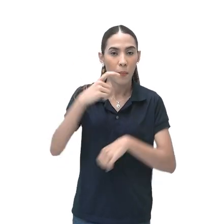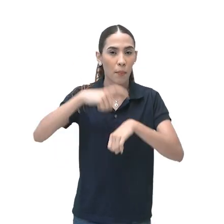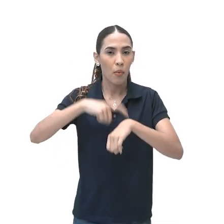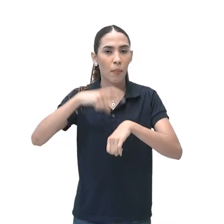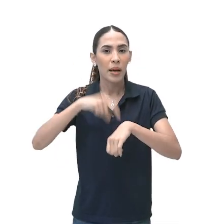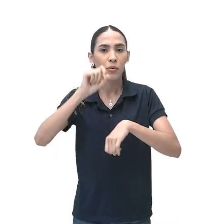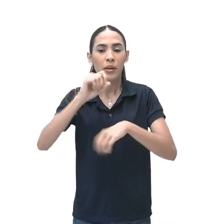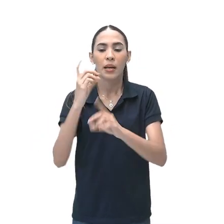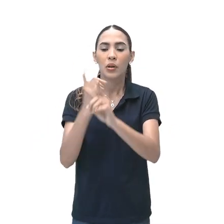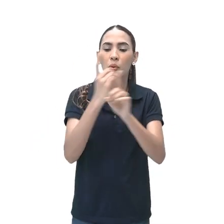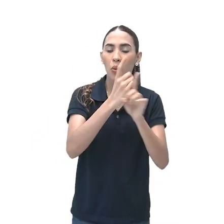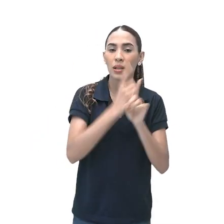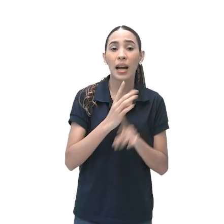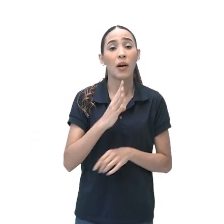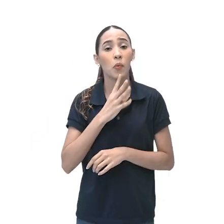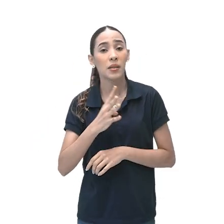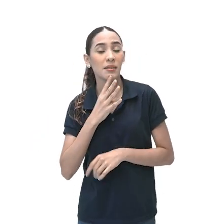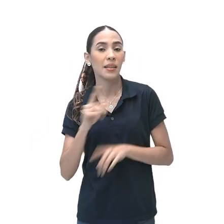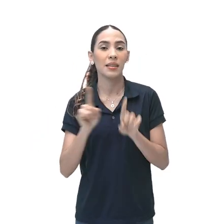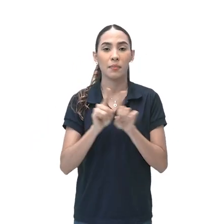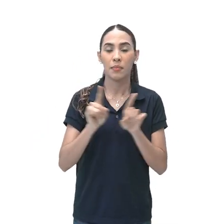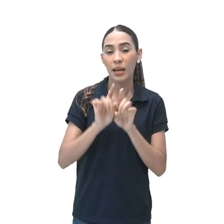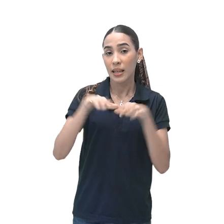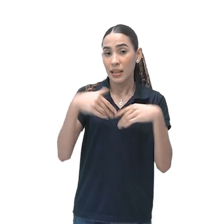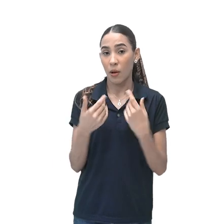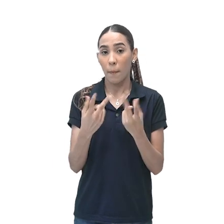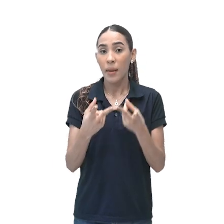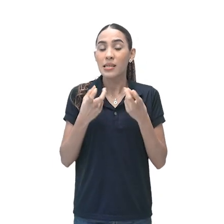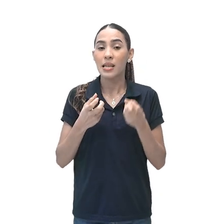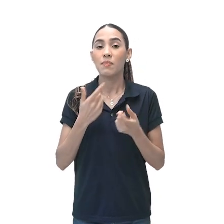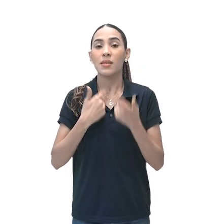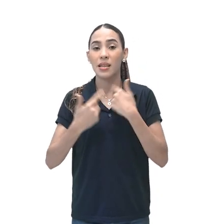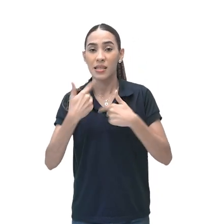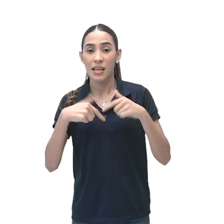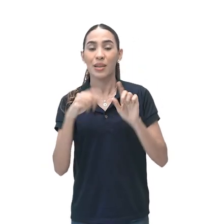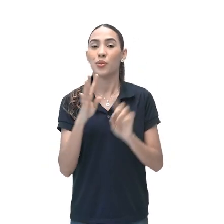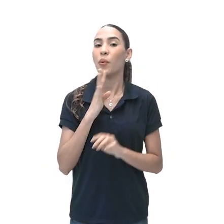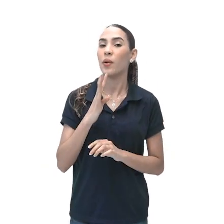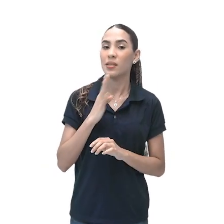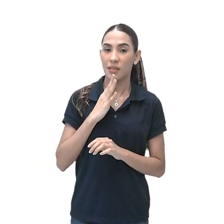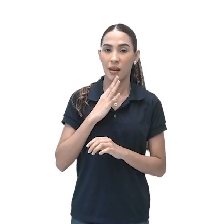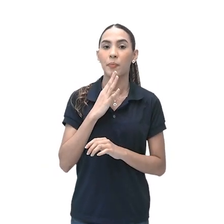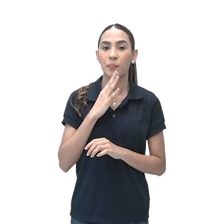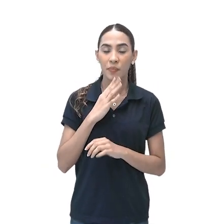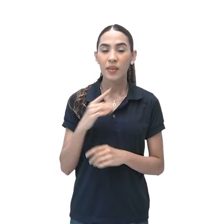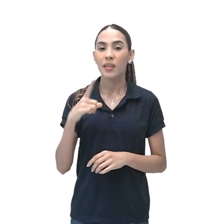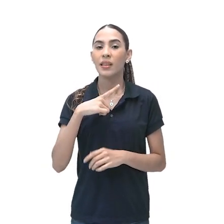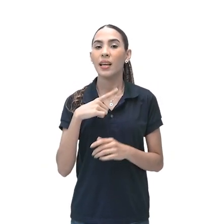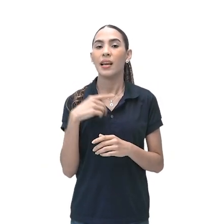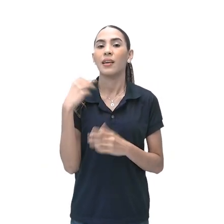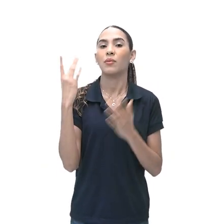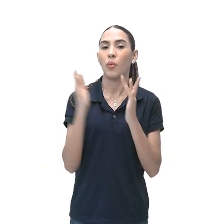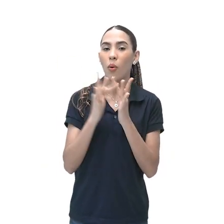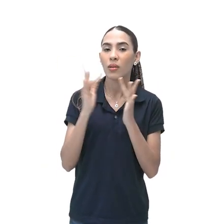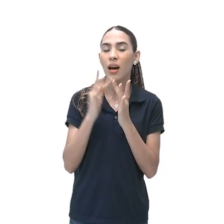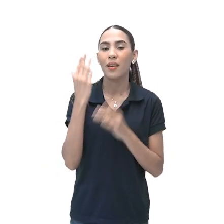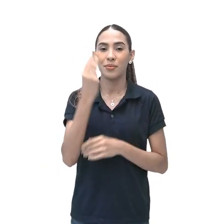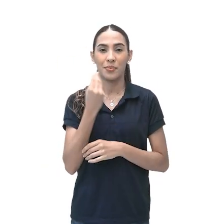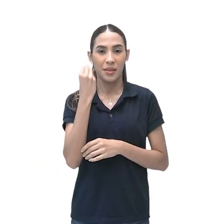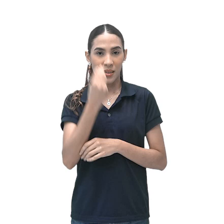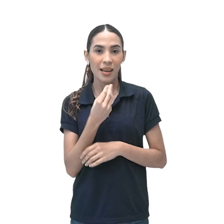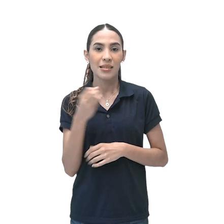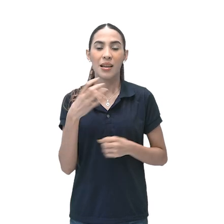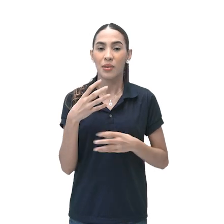de descobertas. Então, percebam que esse desejo de conhecer, de ter experiências